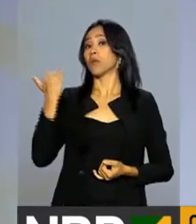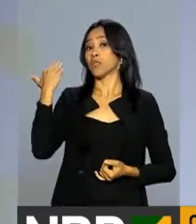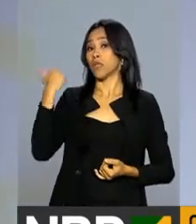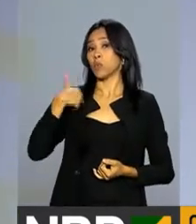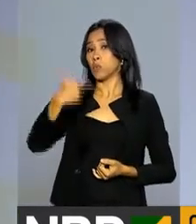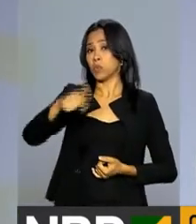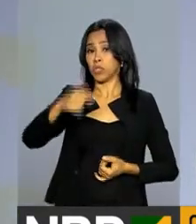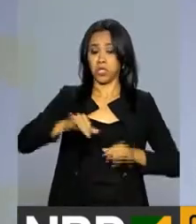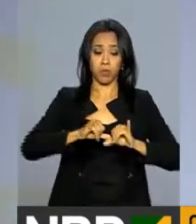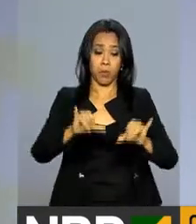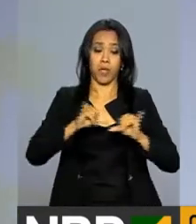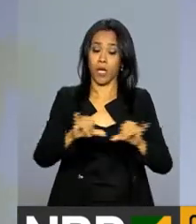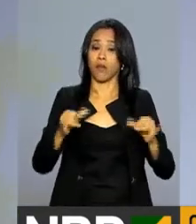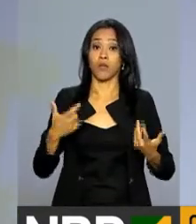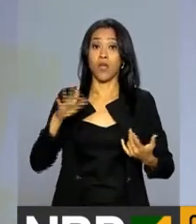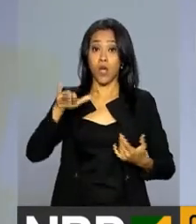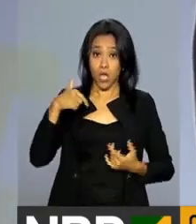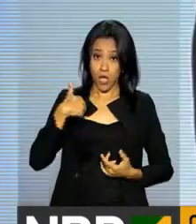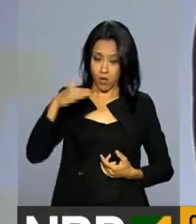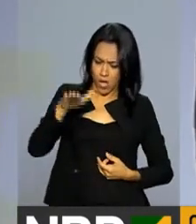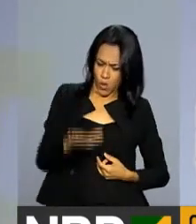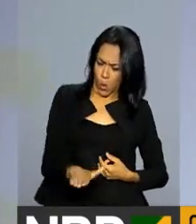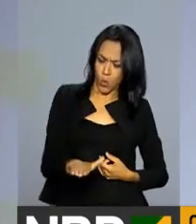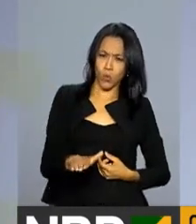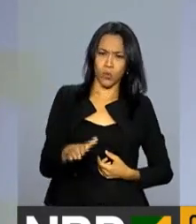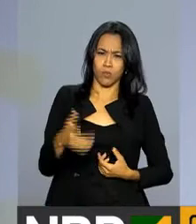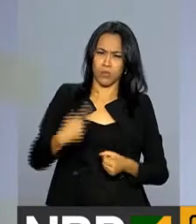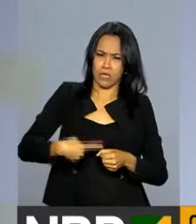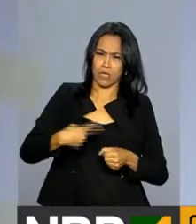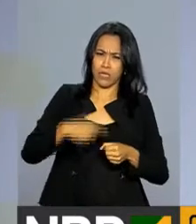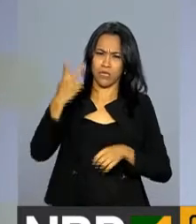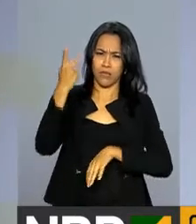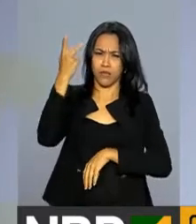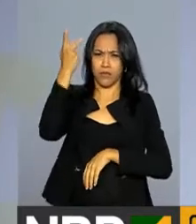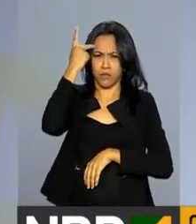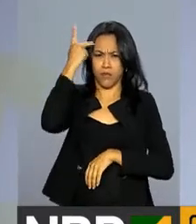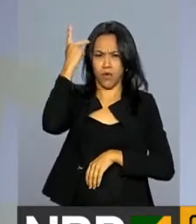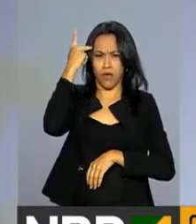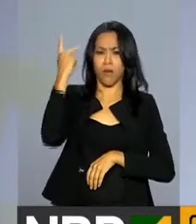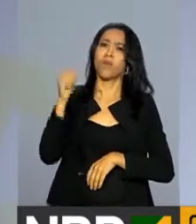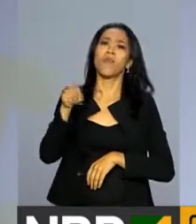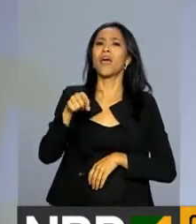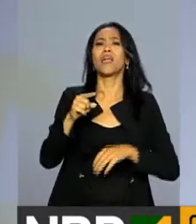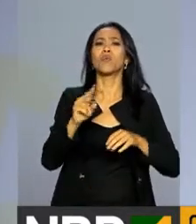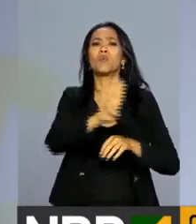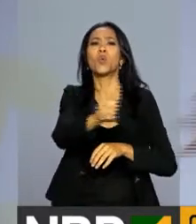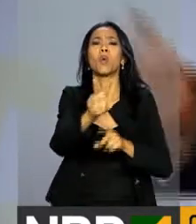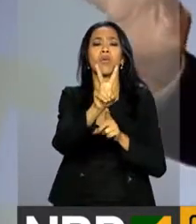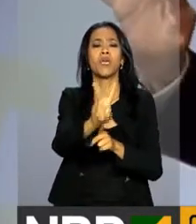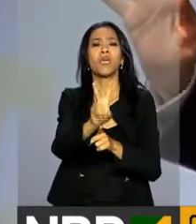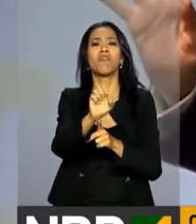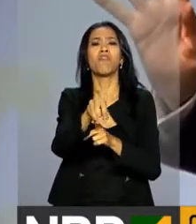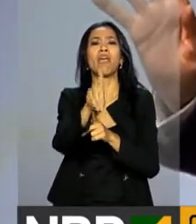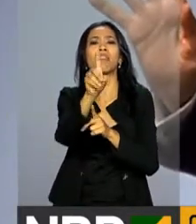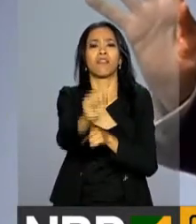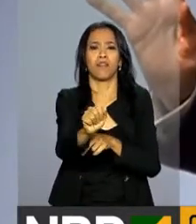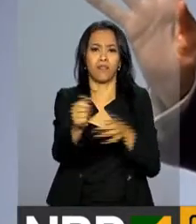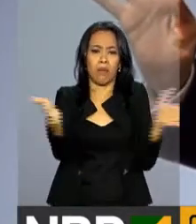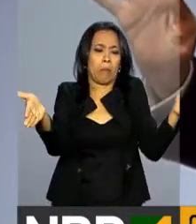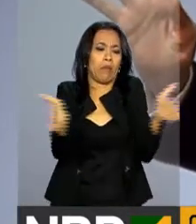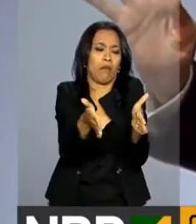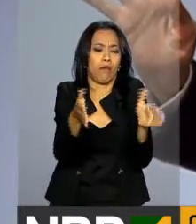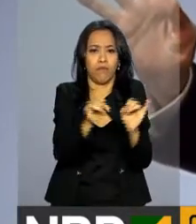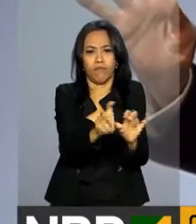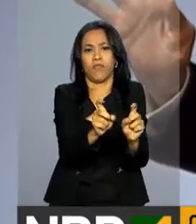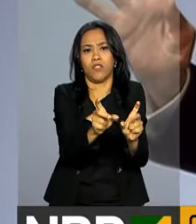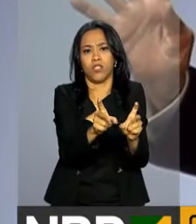quando era garoto lá encher havia chamadas nem era mais era venda é uma coisa pequena e